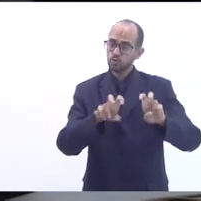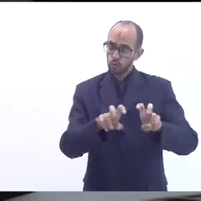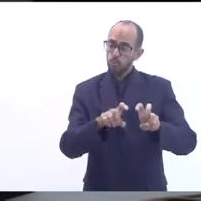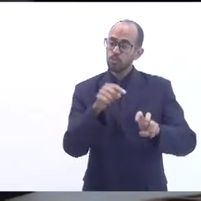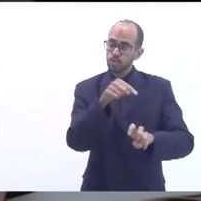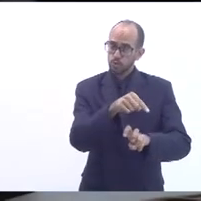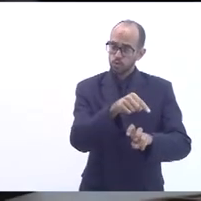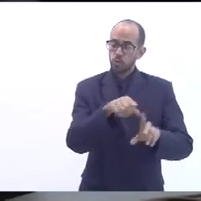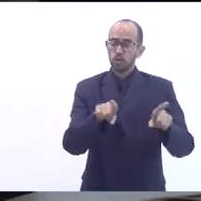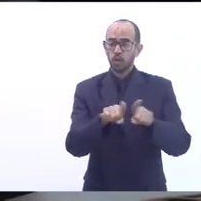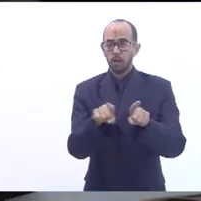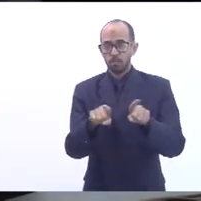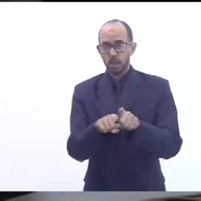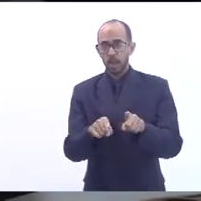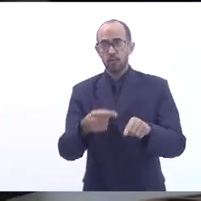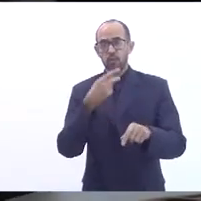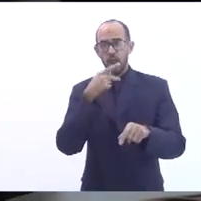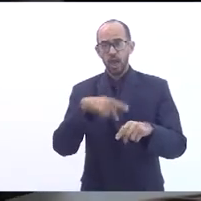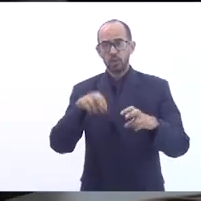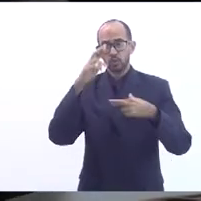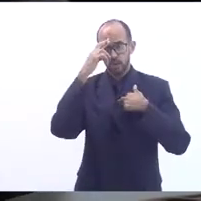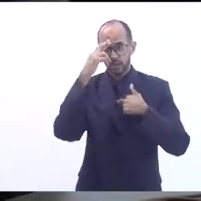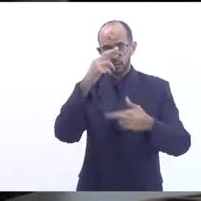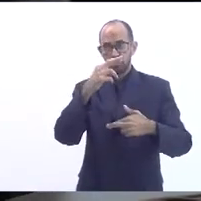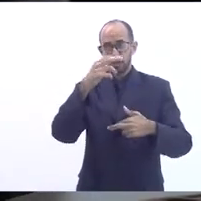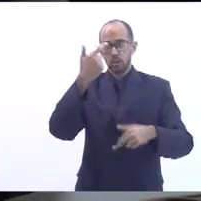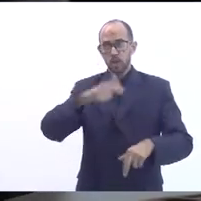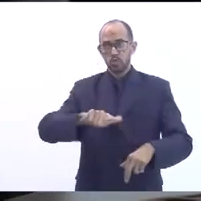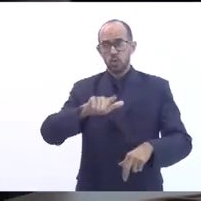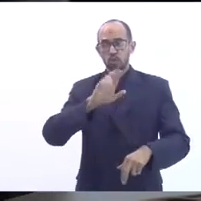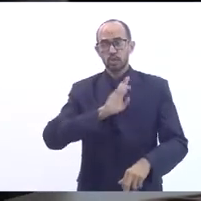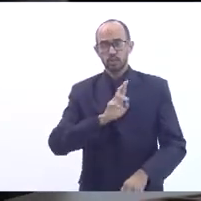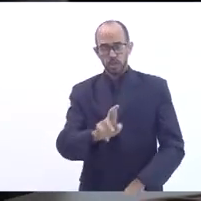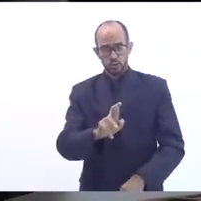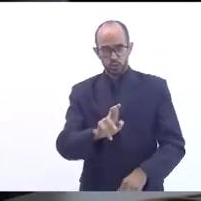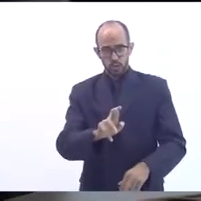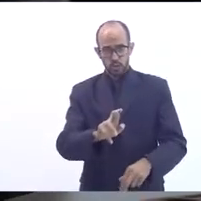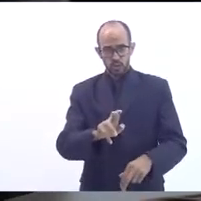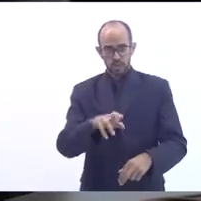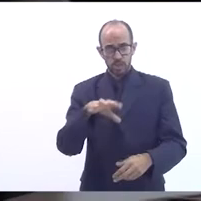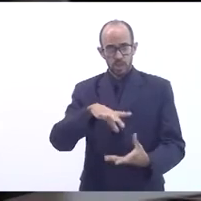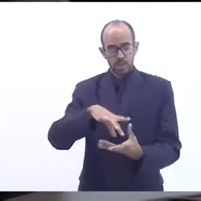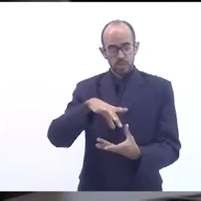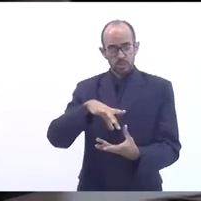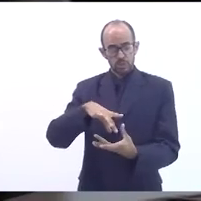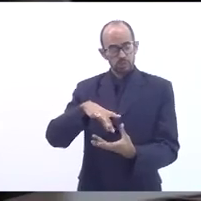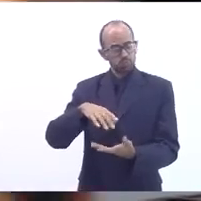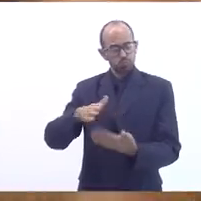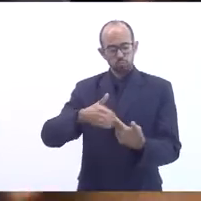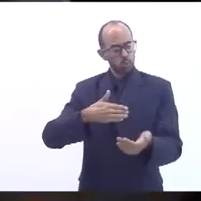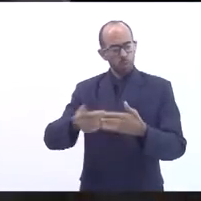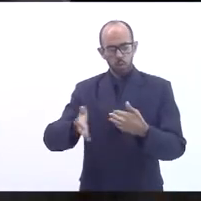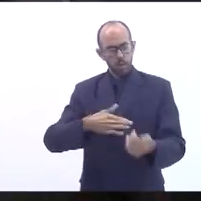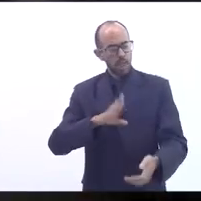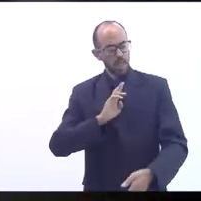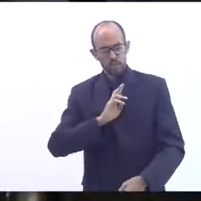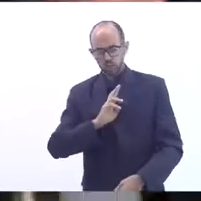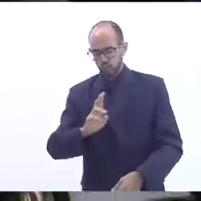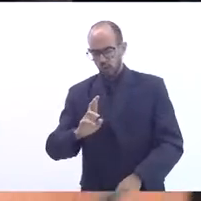no ponto do respeito às outras crenças espirituais religiosas existenciais